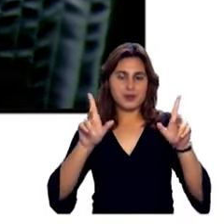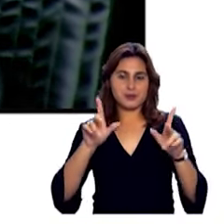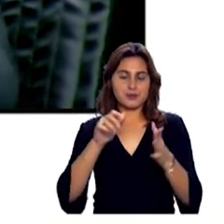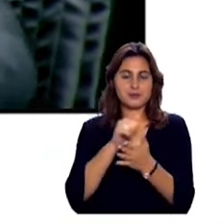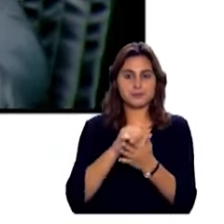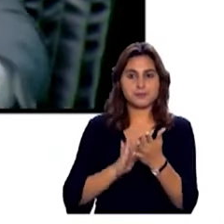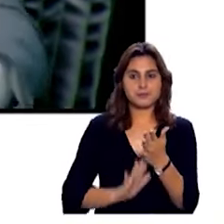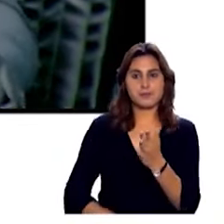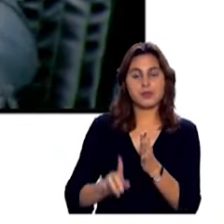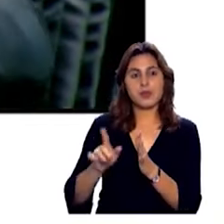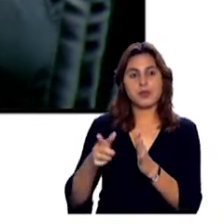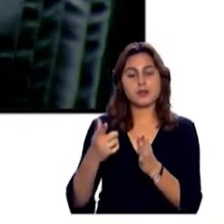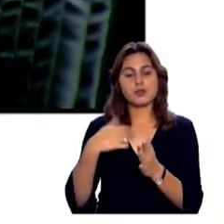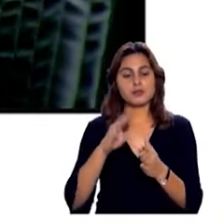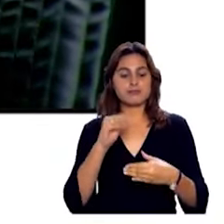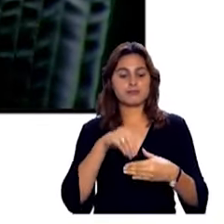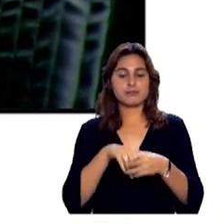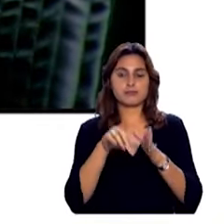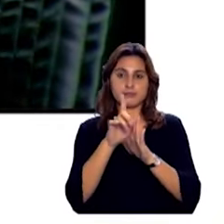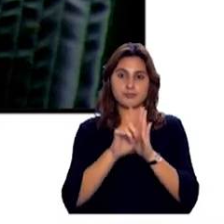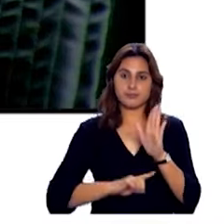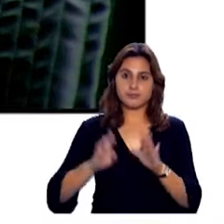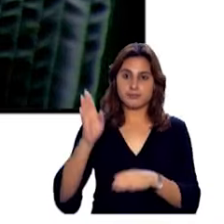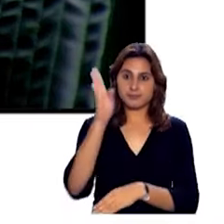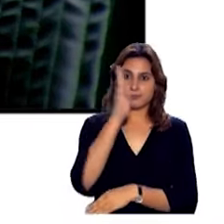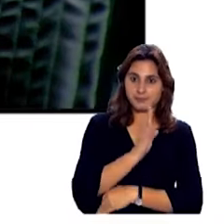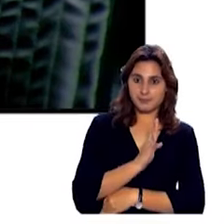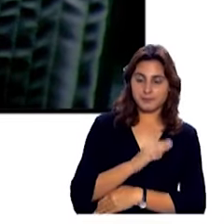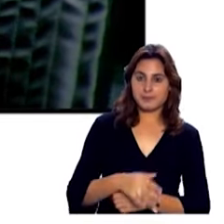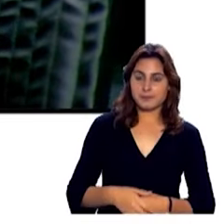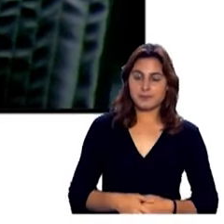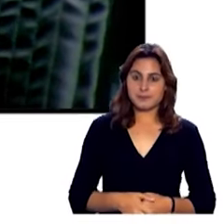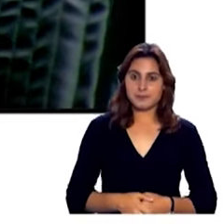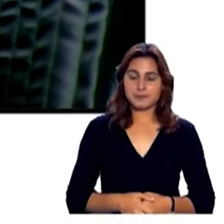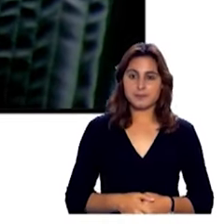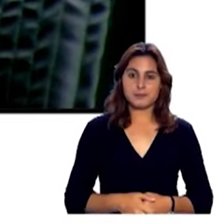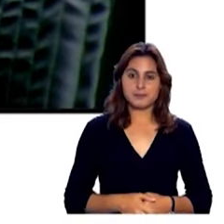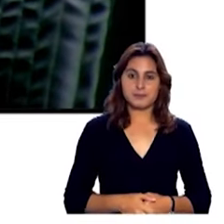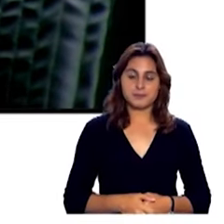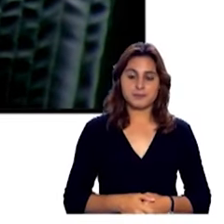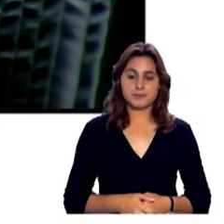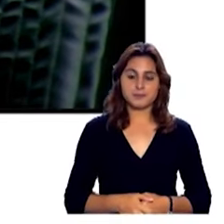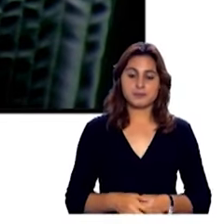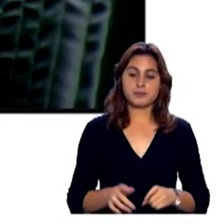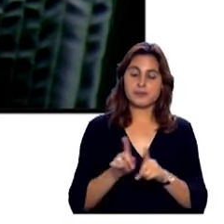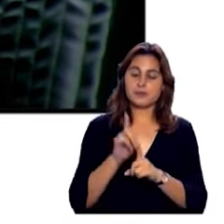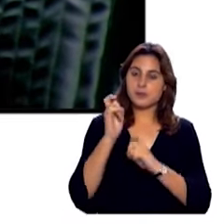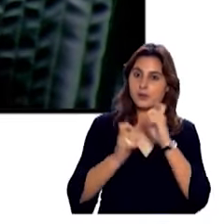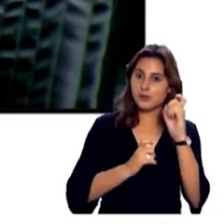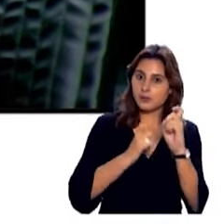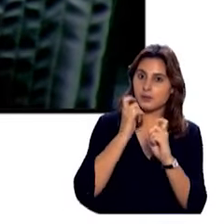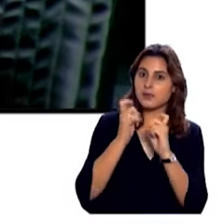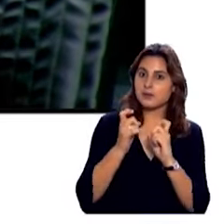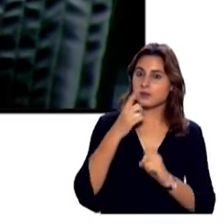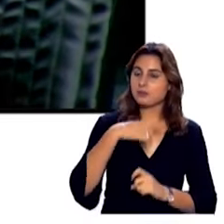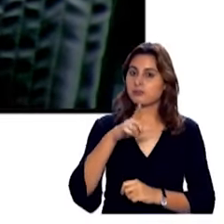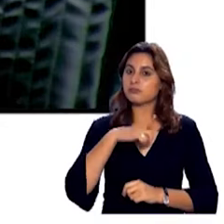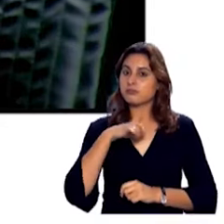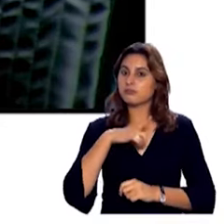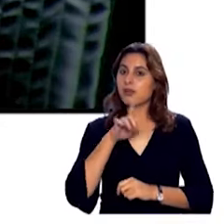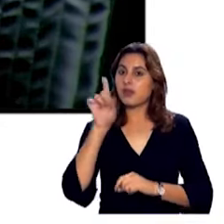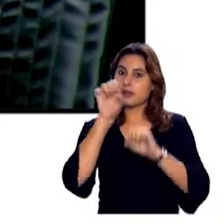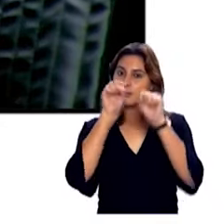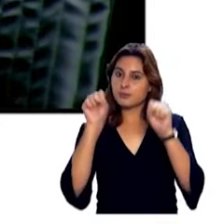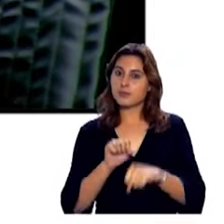aquilo que nós temos dentro do direito brasileiro atual né por outro lado as preocupações que foram levantadas no sistema francês